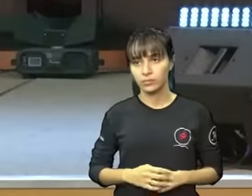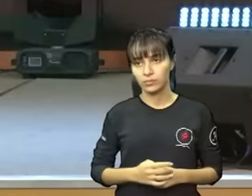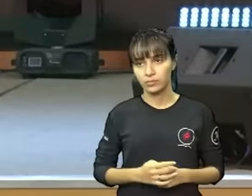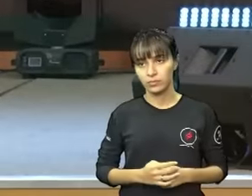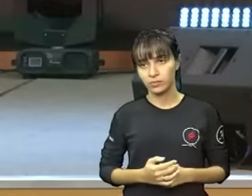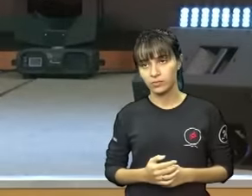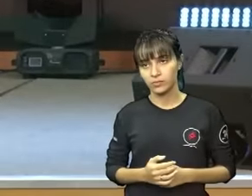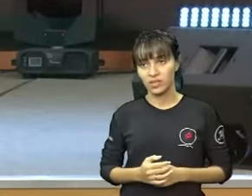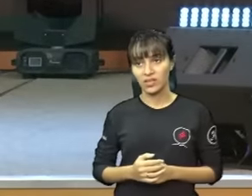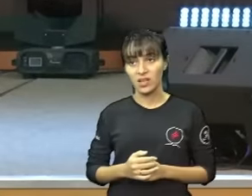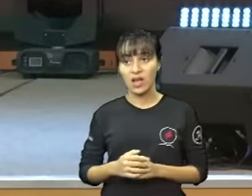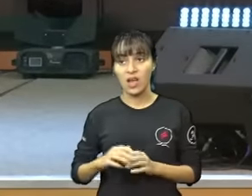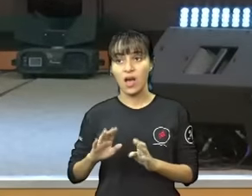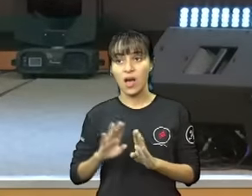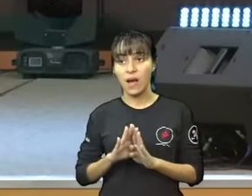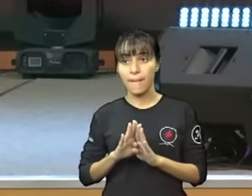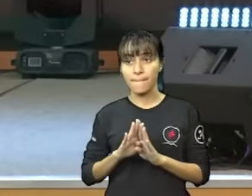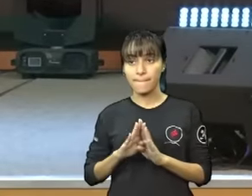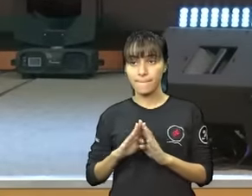pela porta estreita